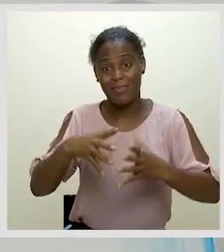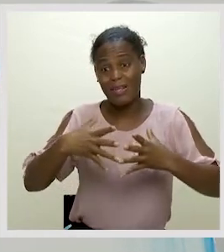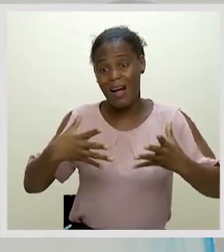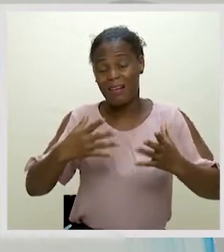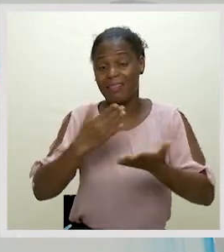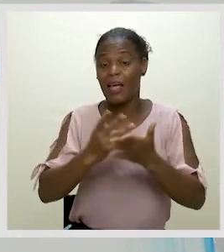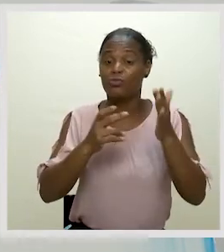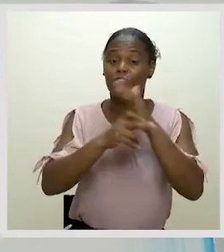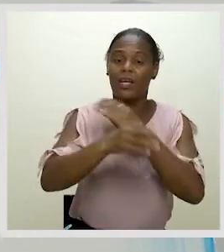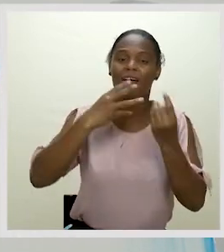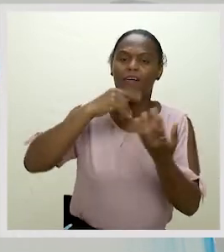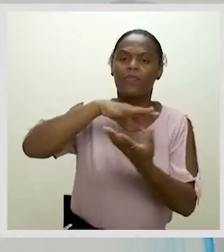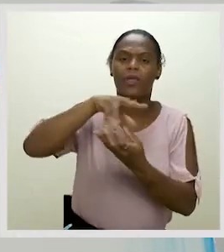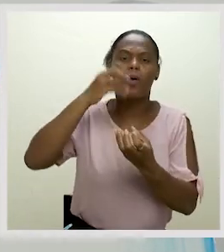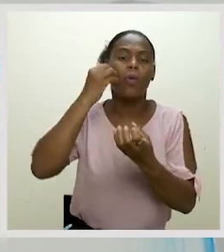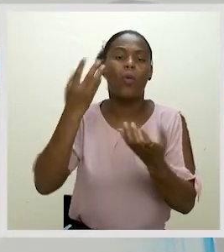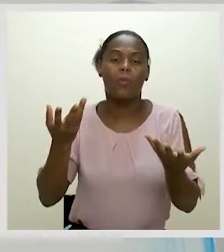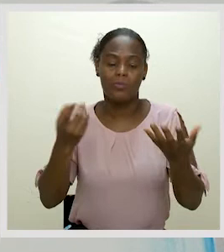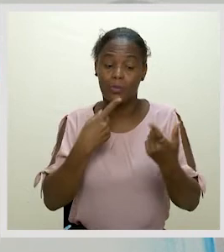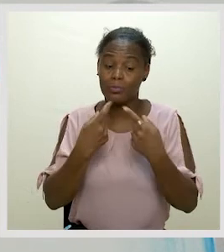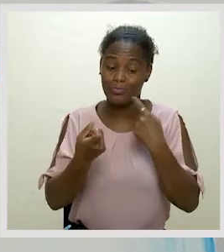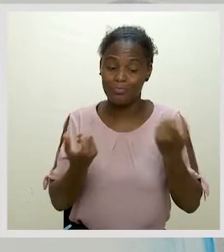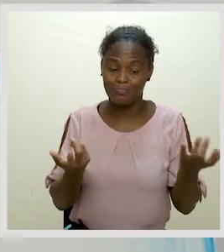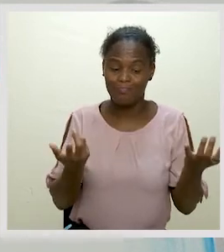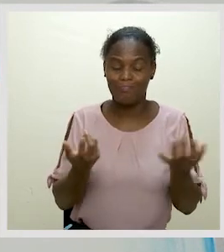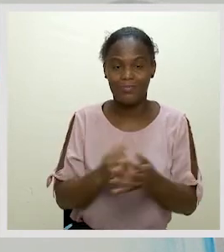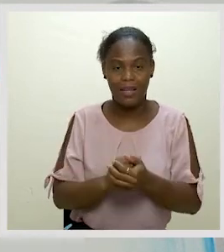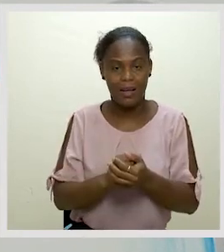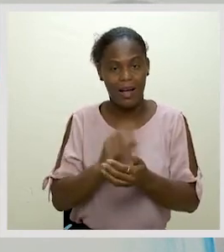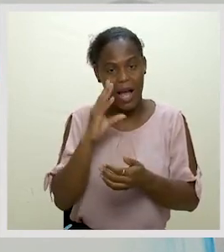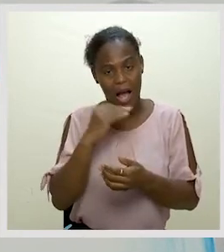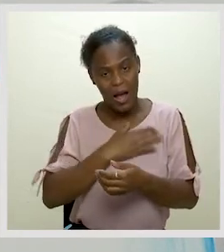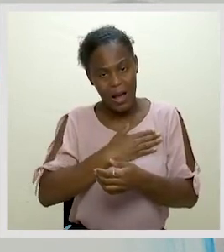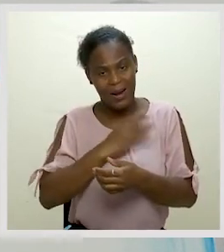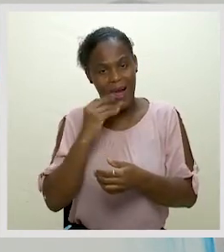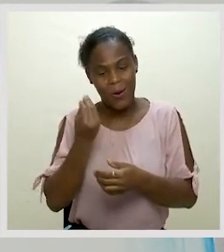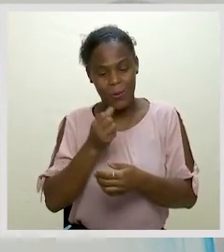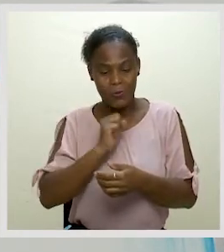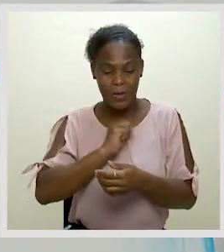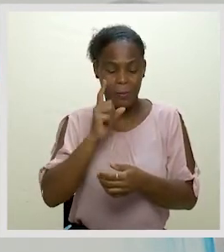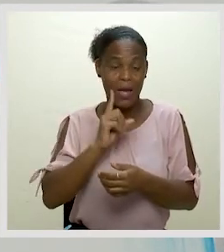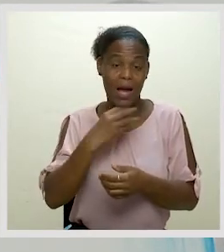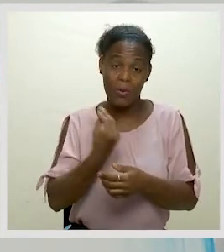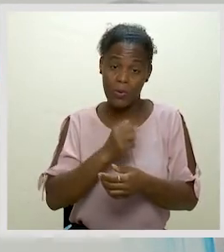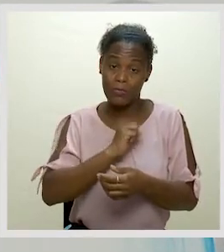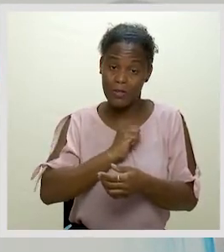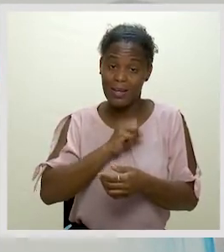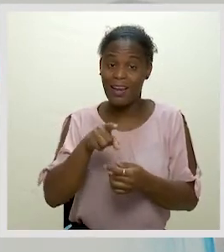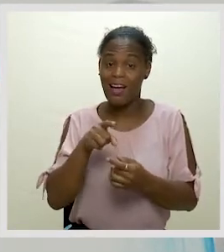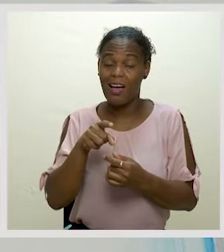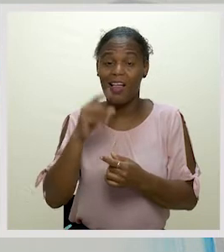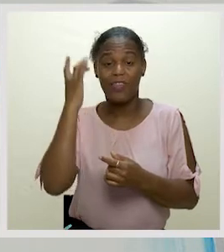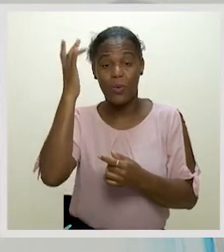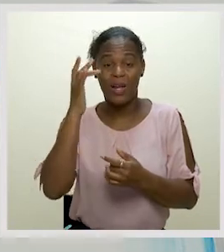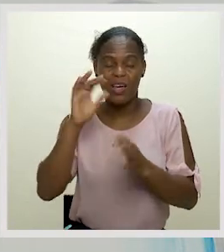enorme até chegar à superfície da Terra? Oh, meus caros alunos e caras alunas, essa